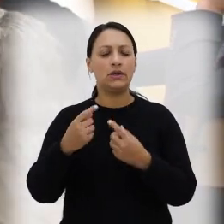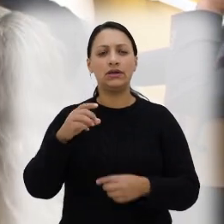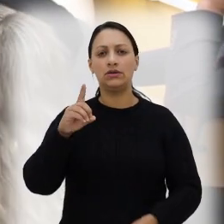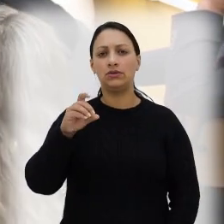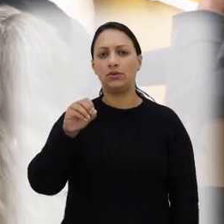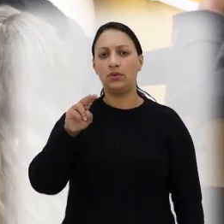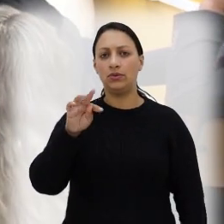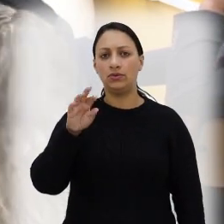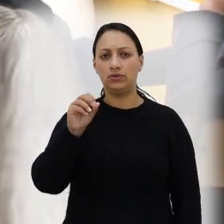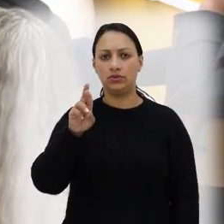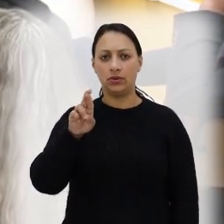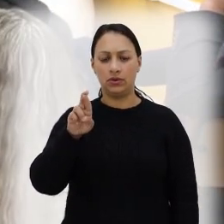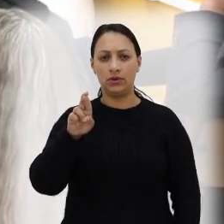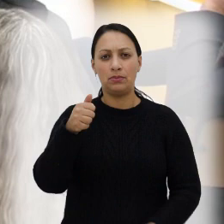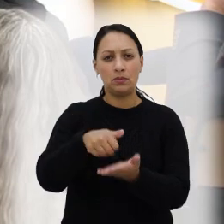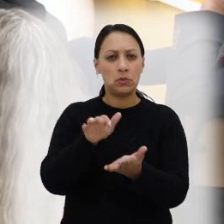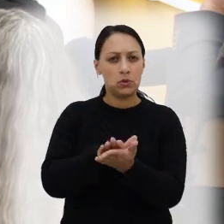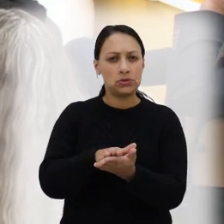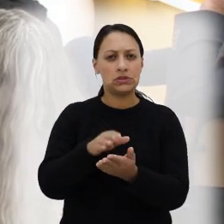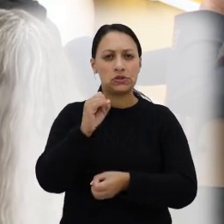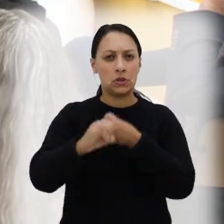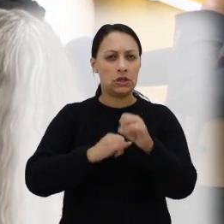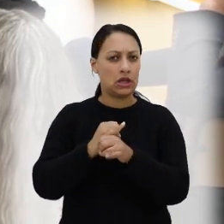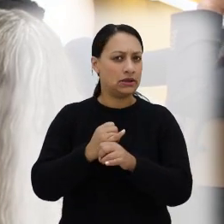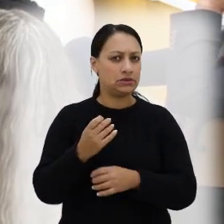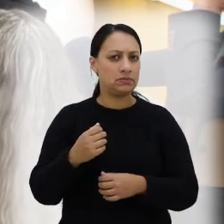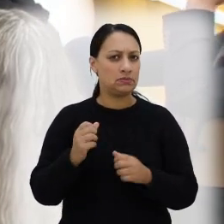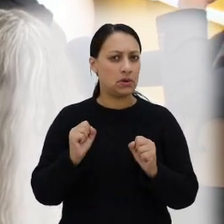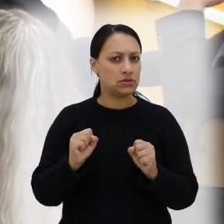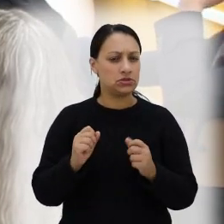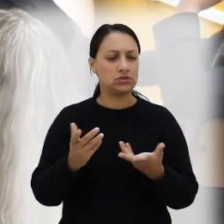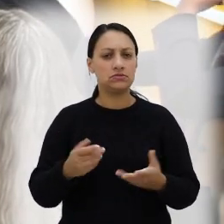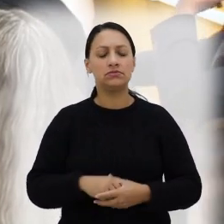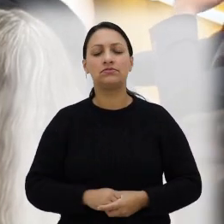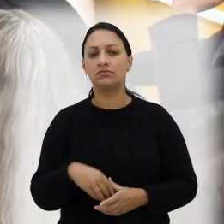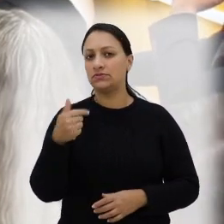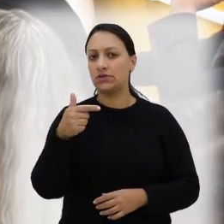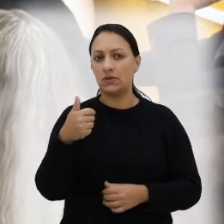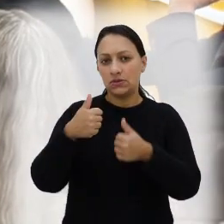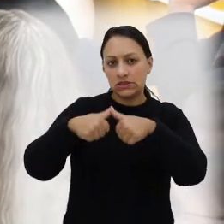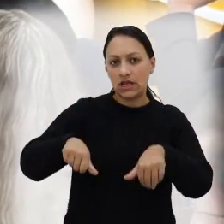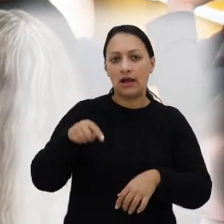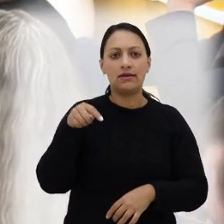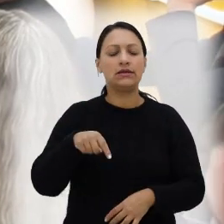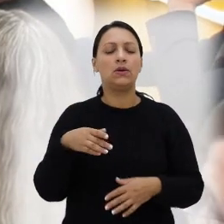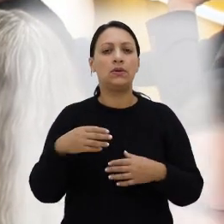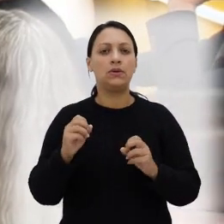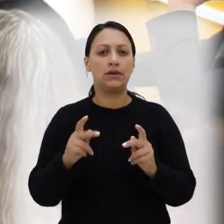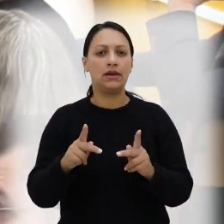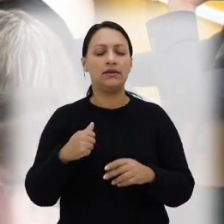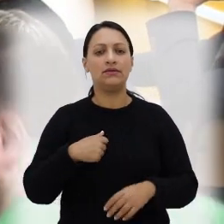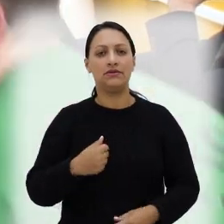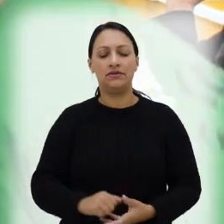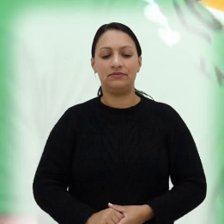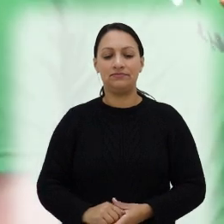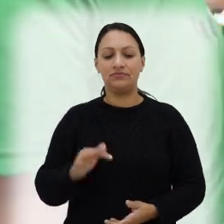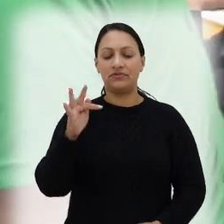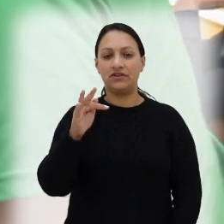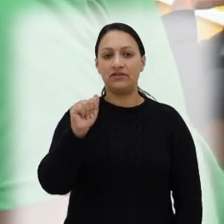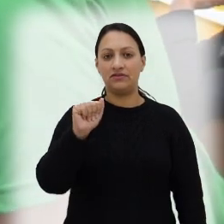né? Possa ser. É. Ok, Dr. Multas, então, não está aqui representado. FarmConte.